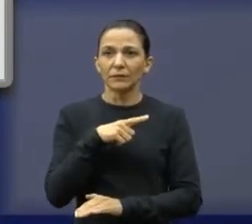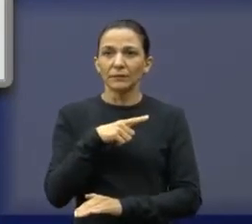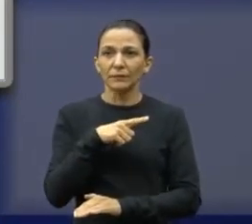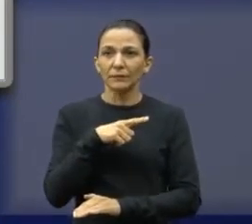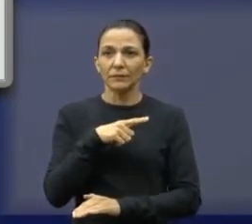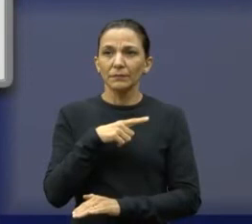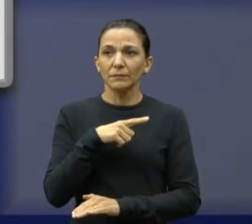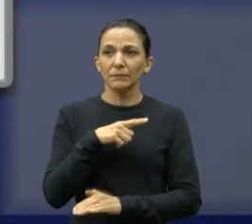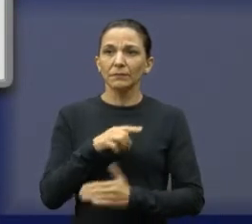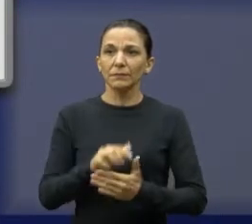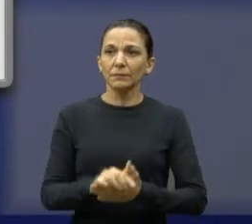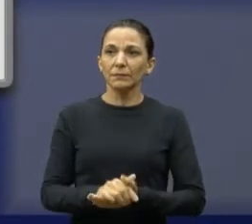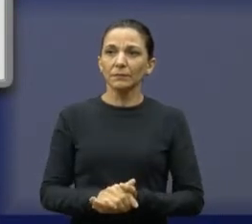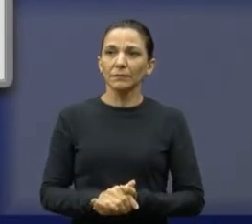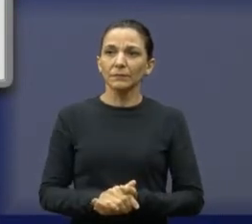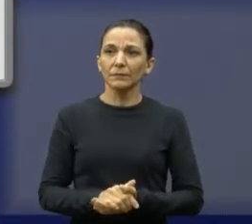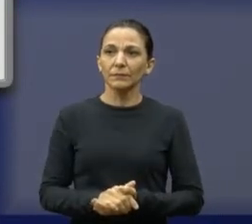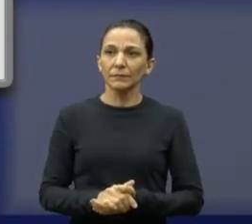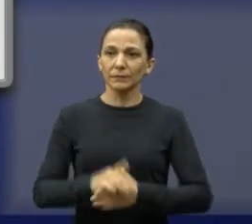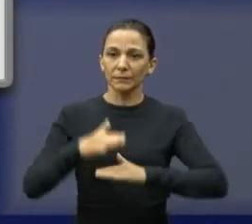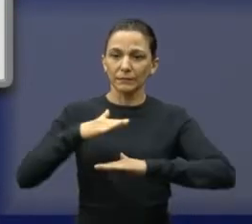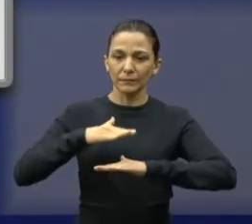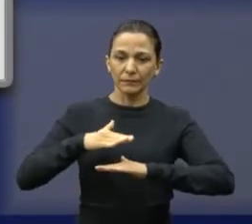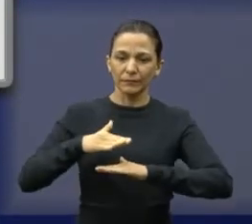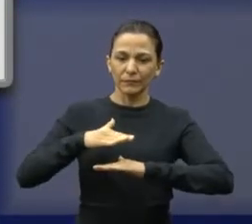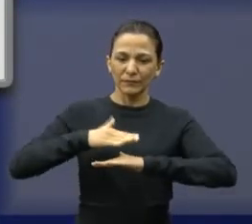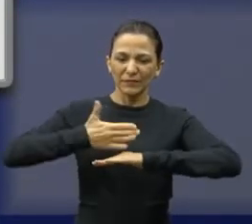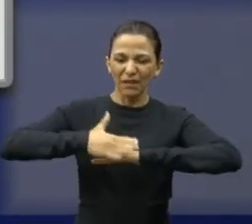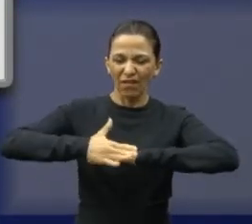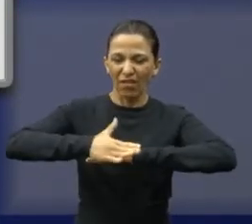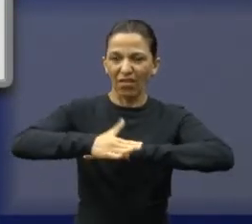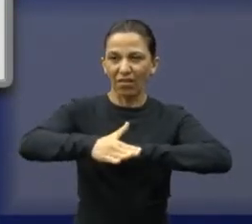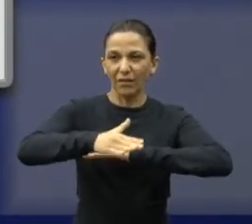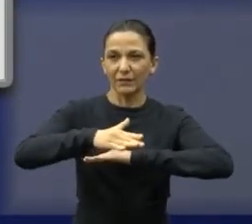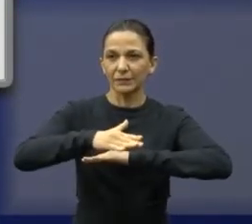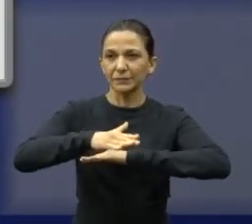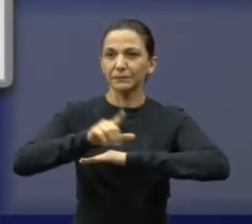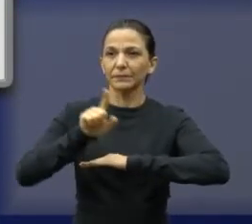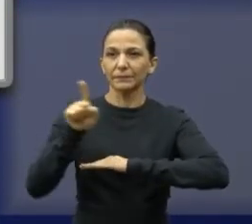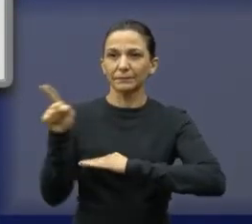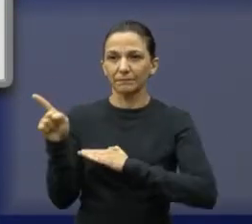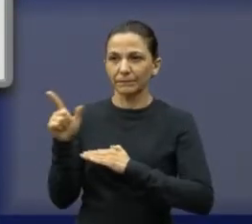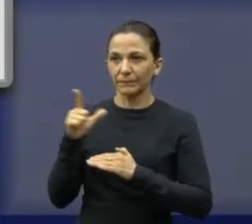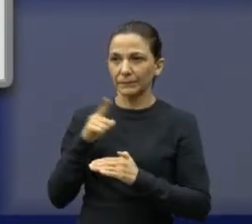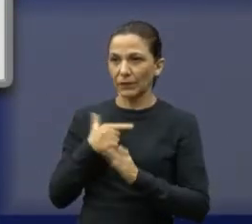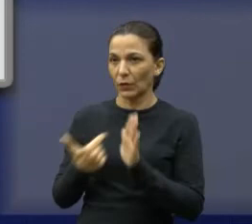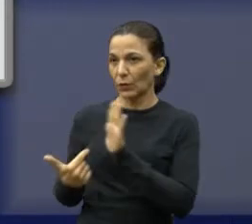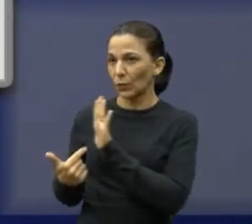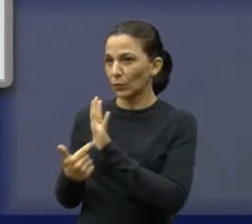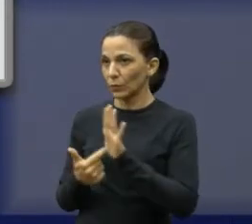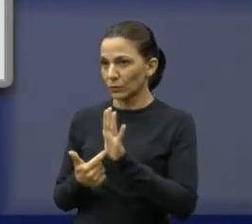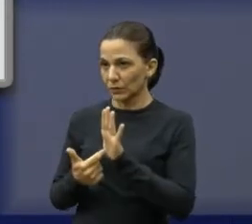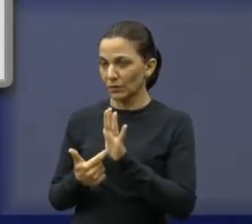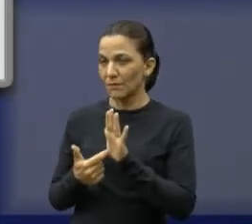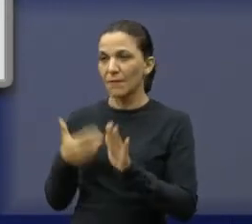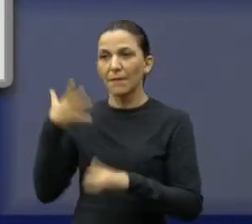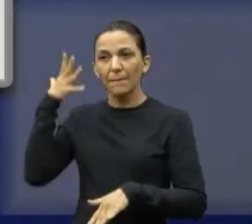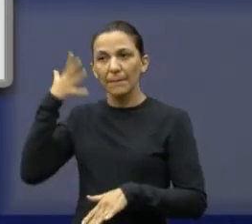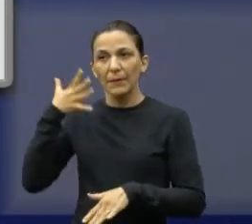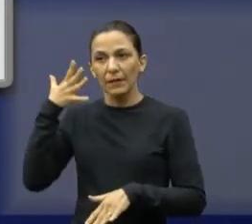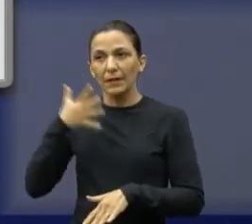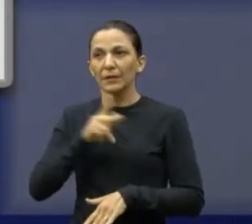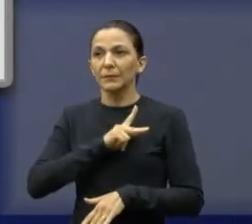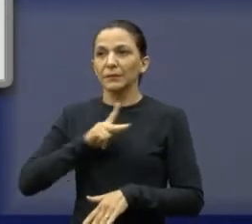o total comprometimento da via pública, outras fotos lá. Aí, parei. Eu quero ressaltar a fala do presidente Boi aqui sobre